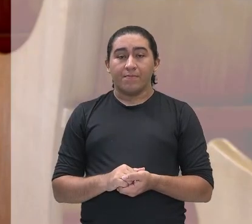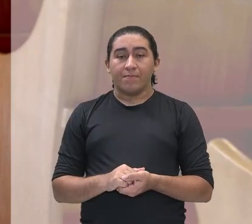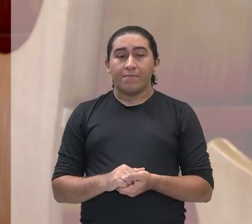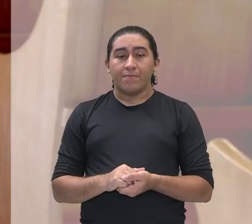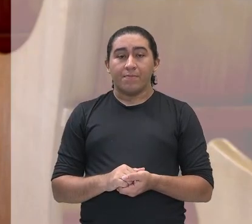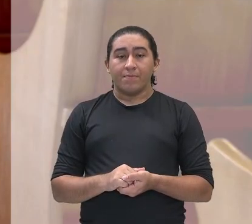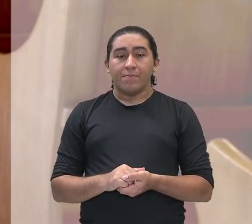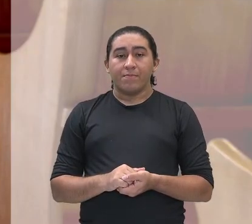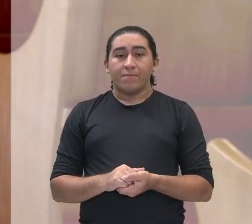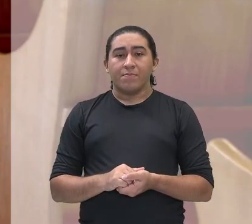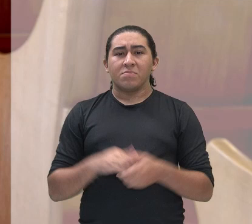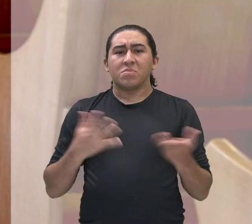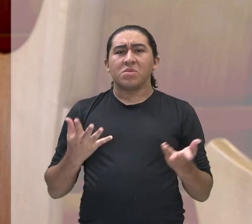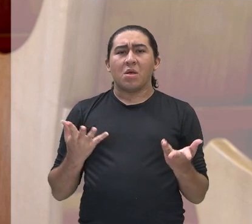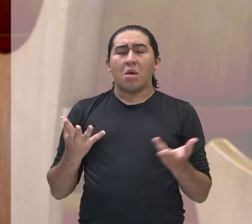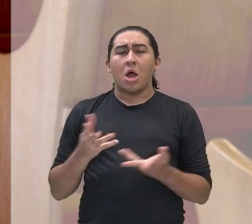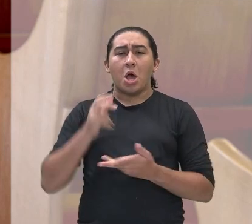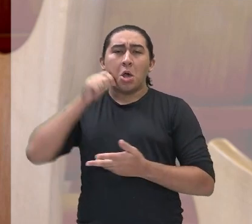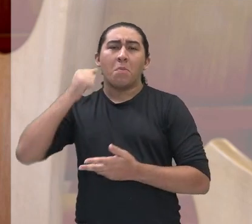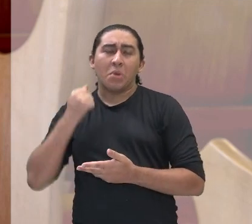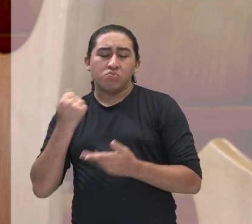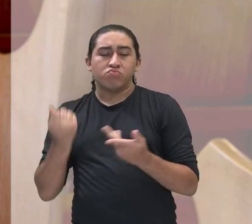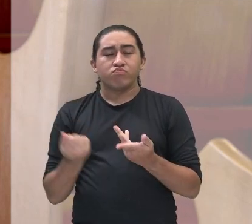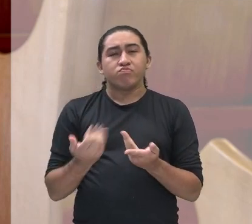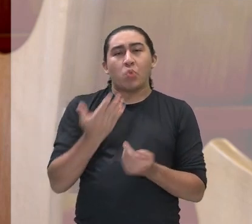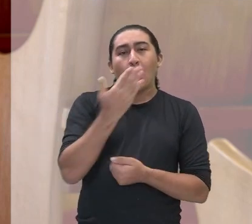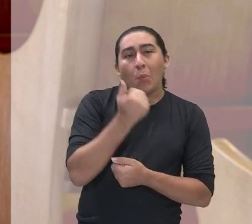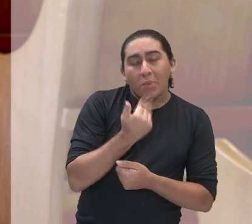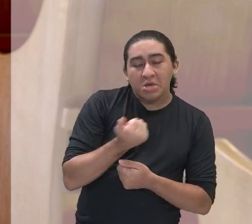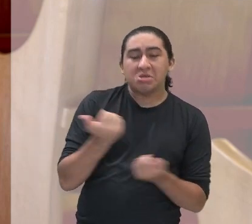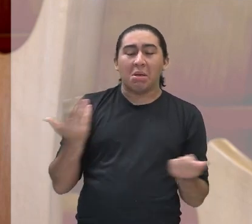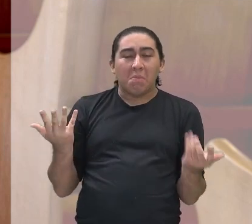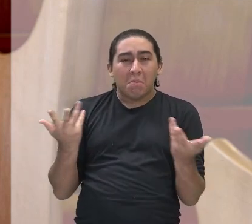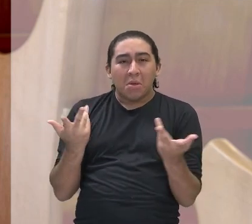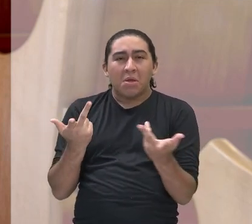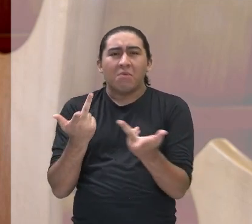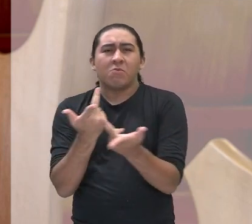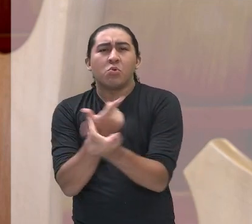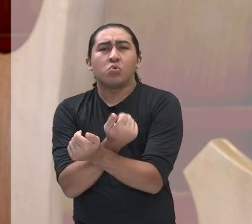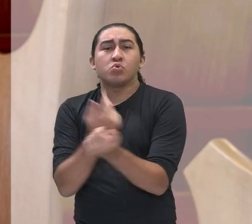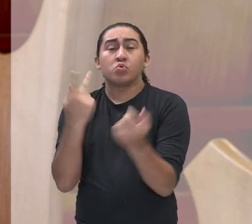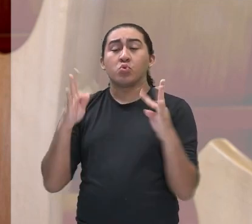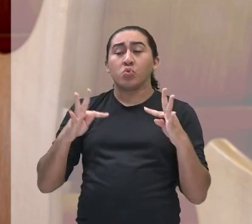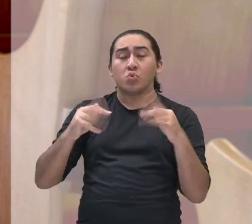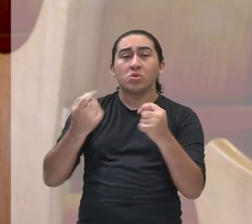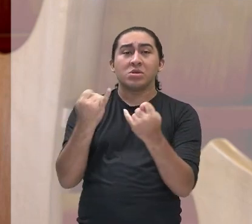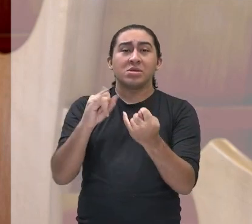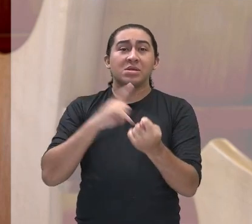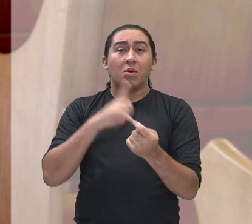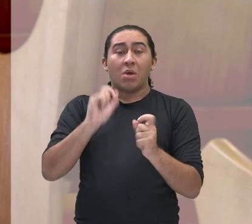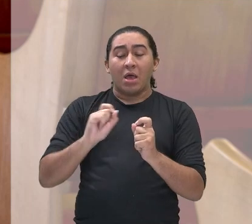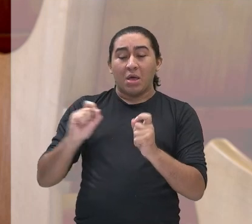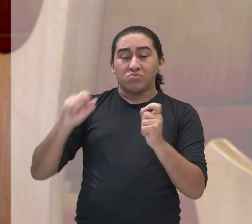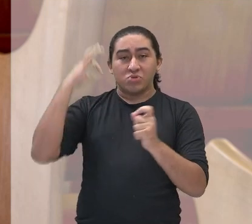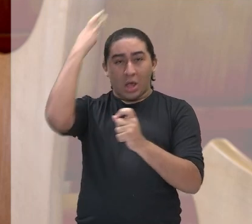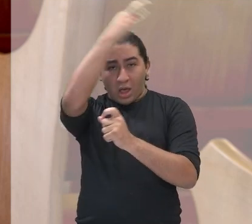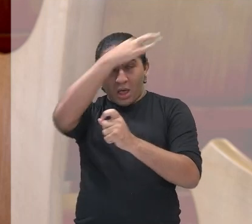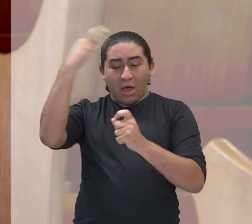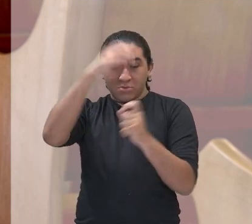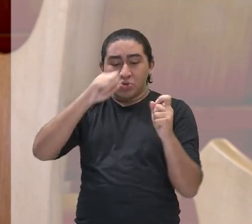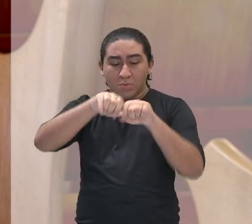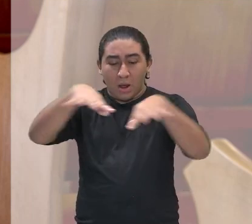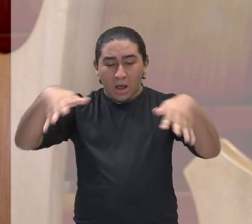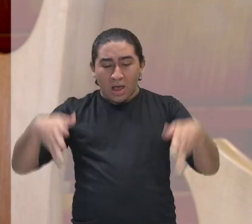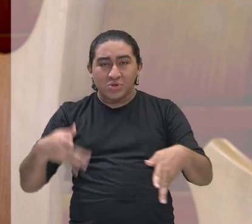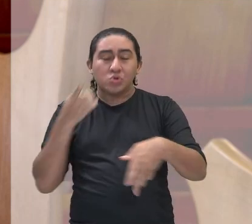Sacramento. Ó que pão, ó que comida, ó que divino manjar se nos dá no santo altar cada dia.